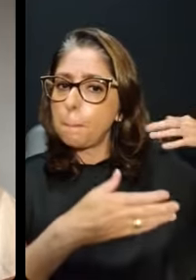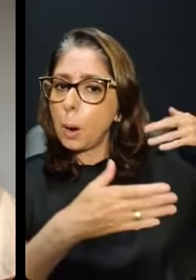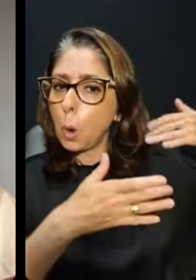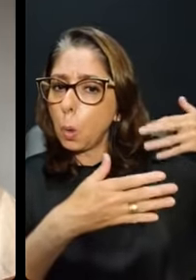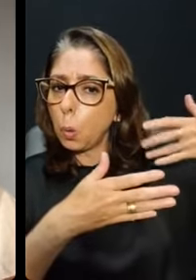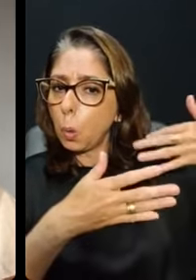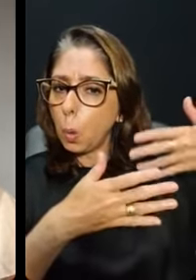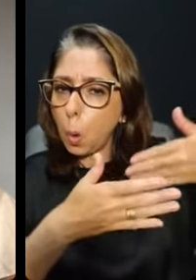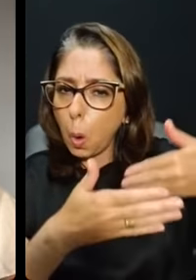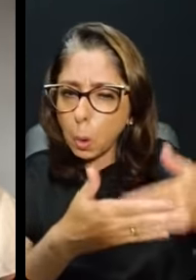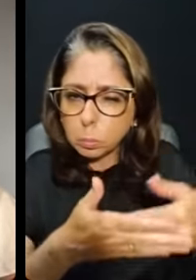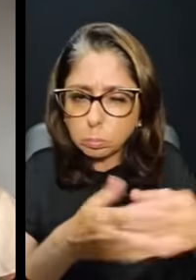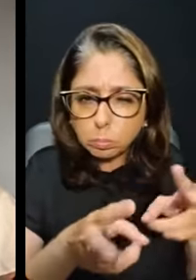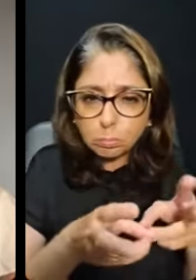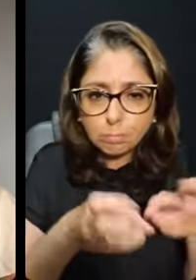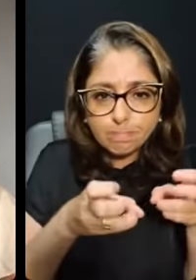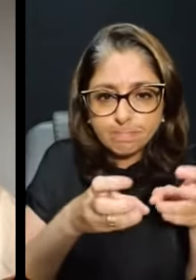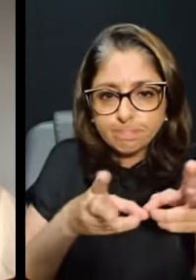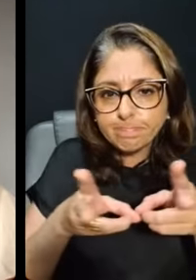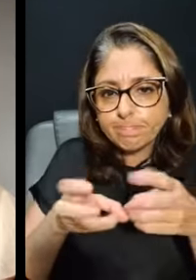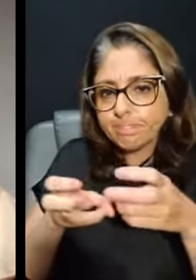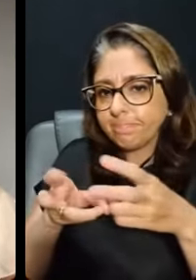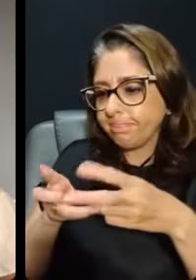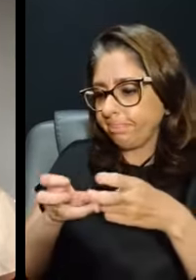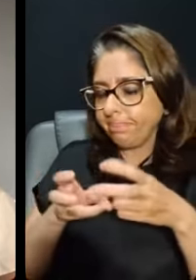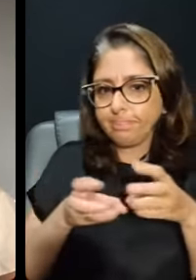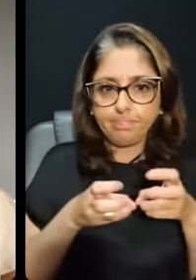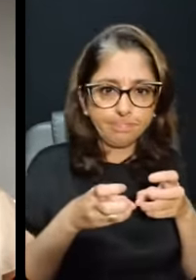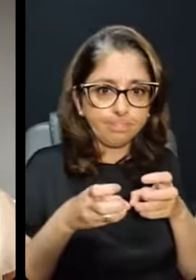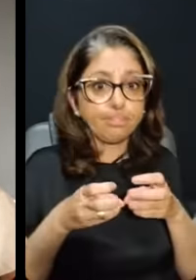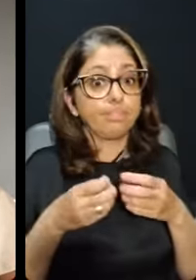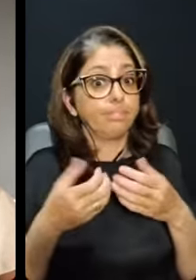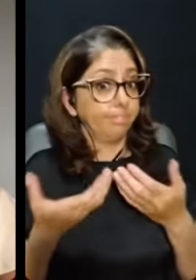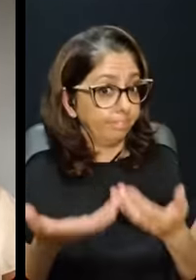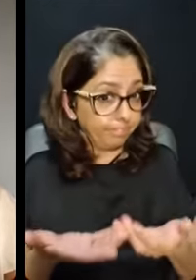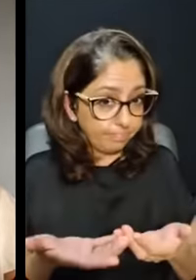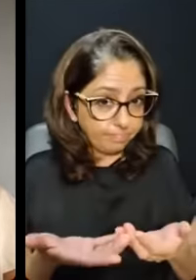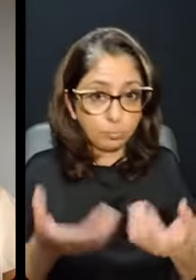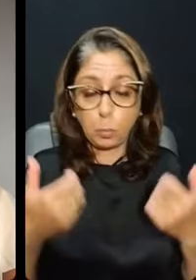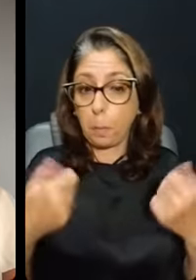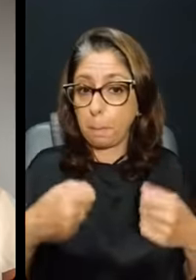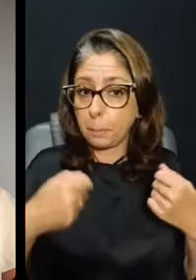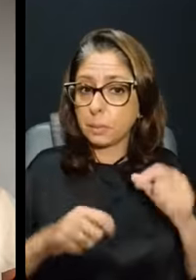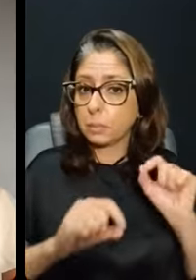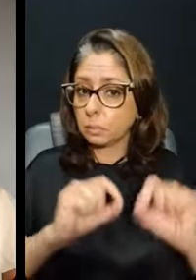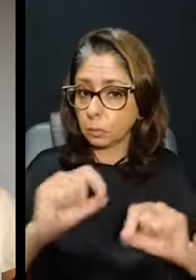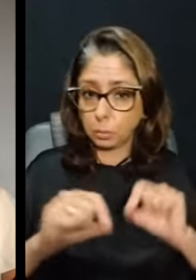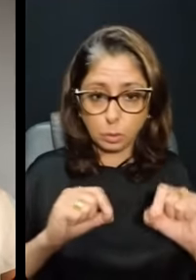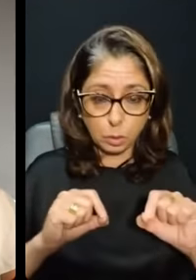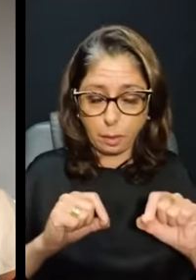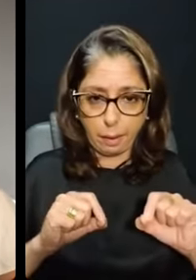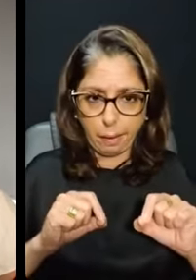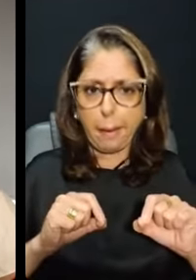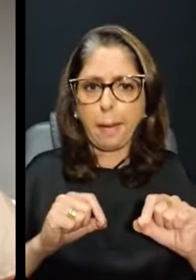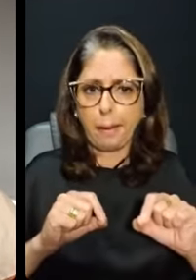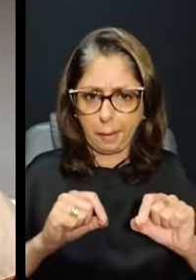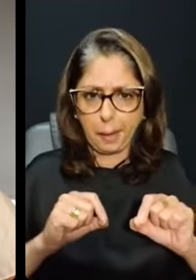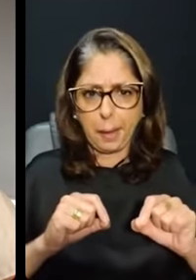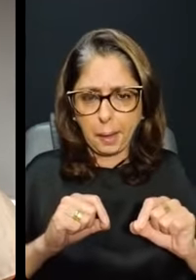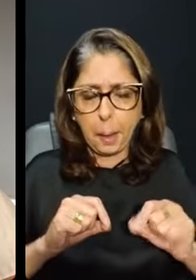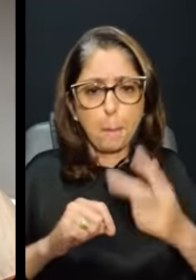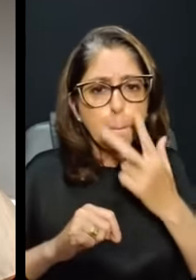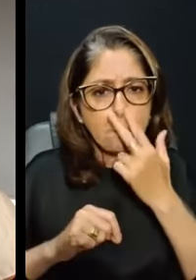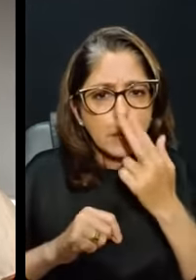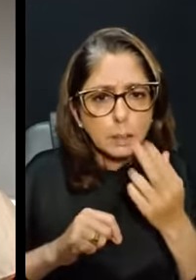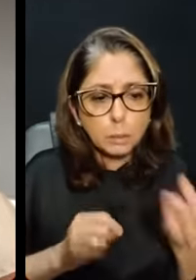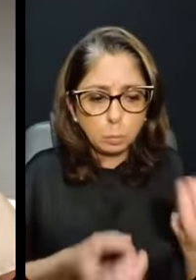acessibilidade física, que se eu não conseguisse entender esse grande quebra-cabeça, a experiência daquela pessoa, por